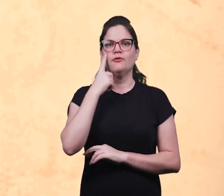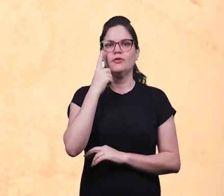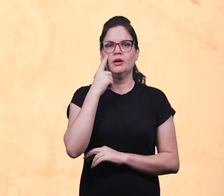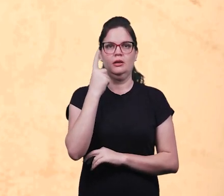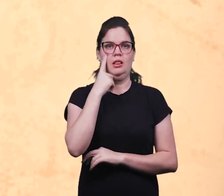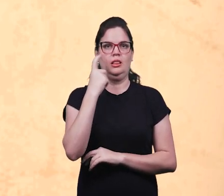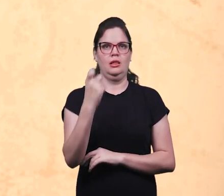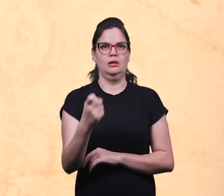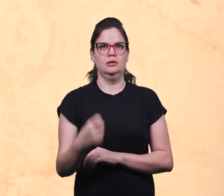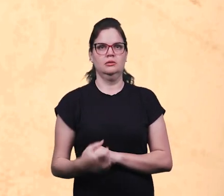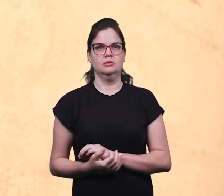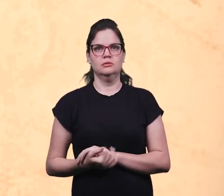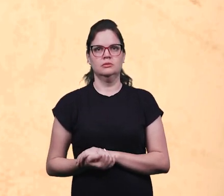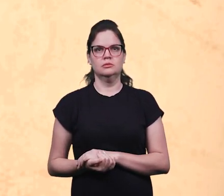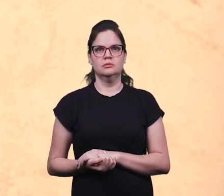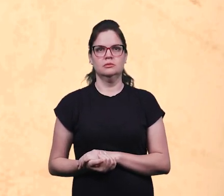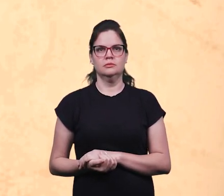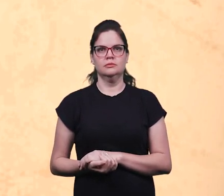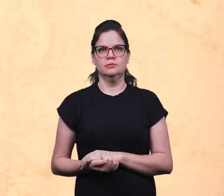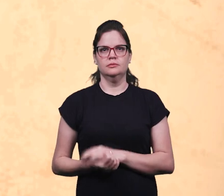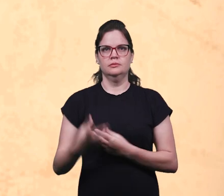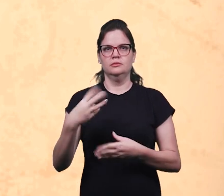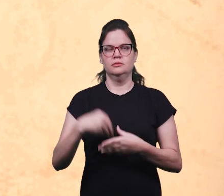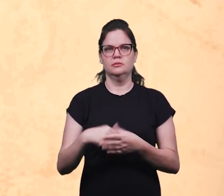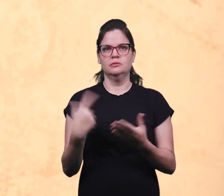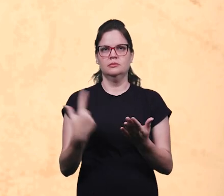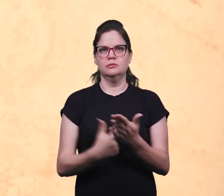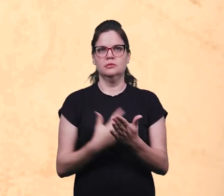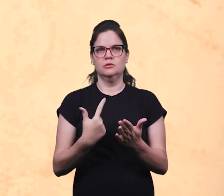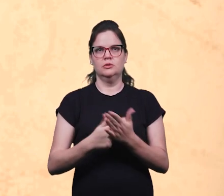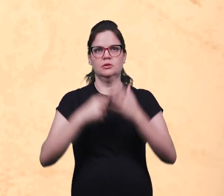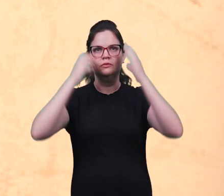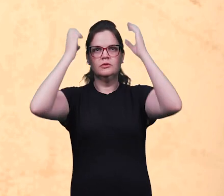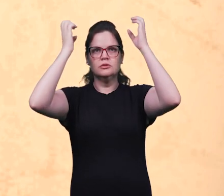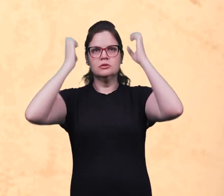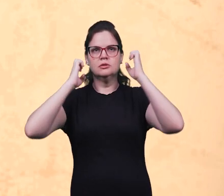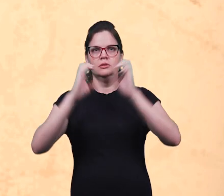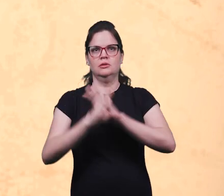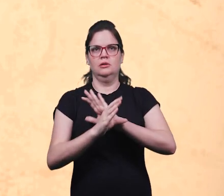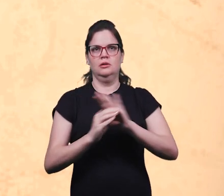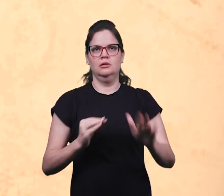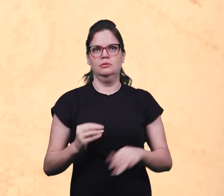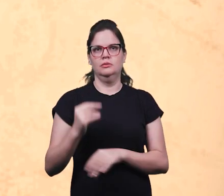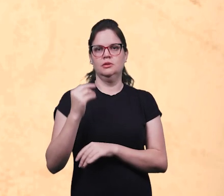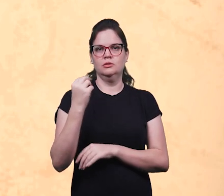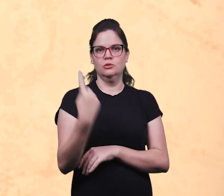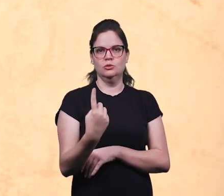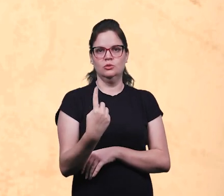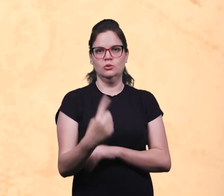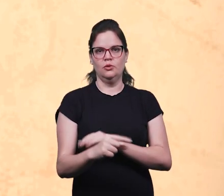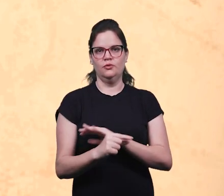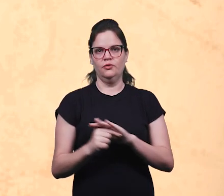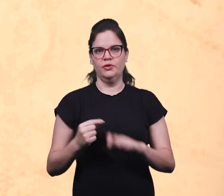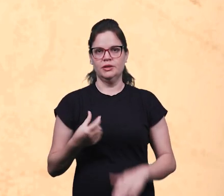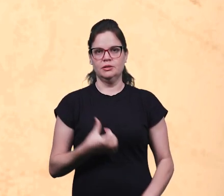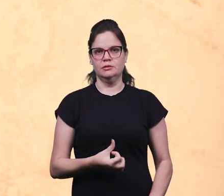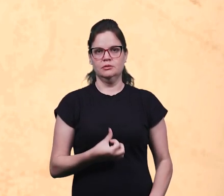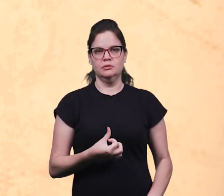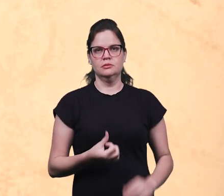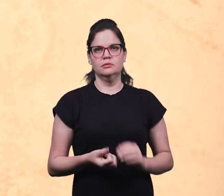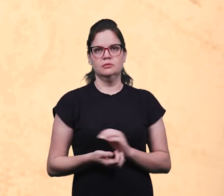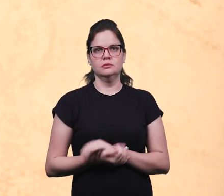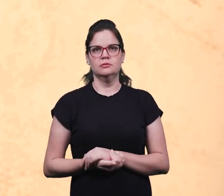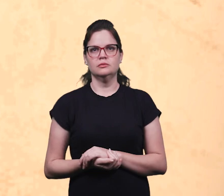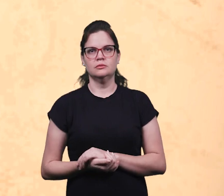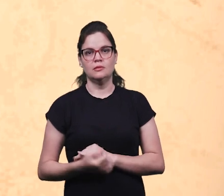que interessante, no livro de Esther, capítulo 1, versículo 6,